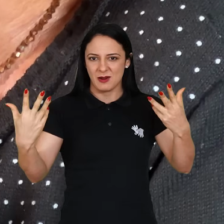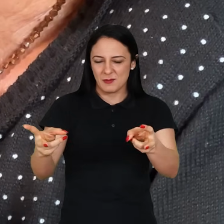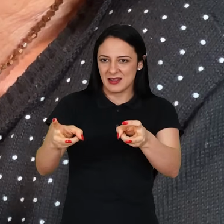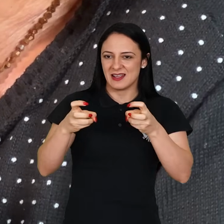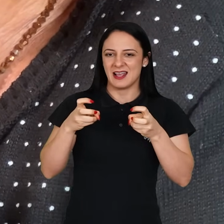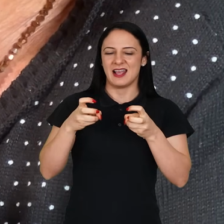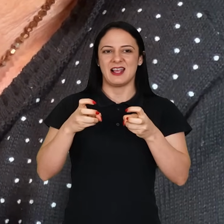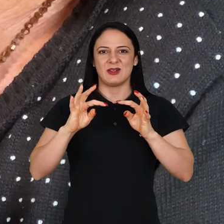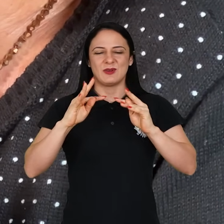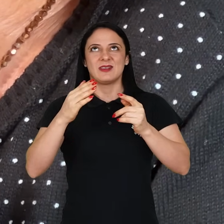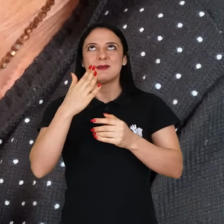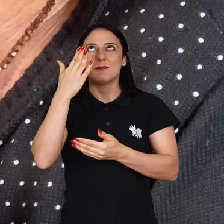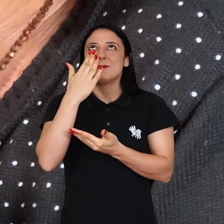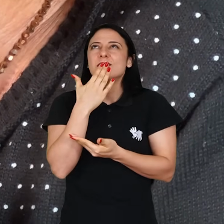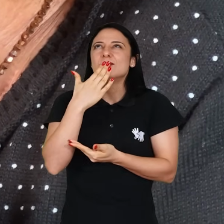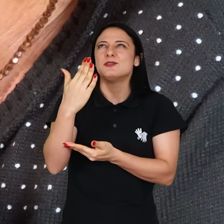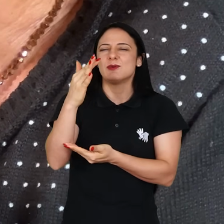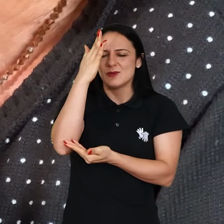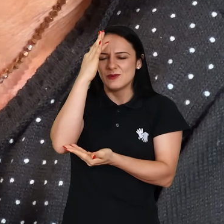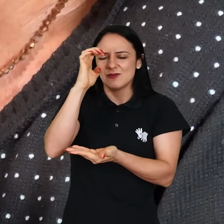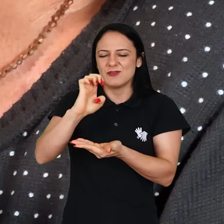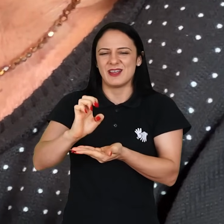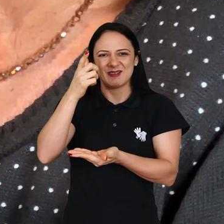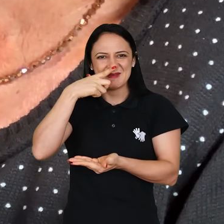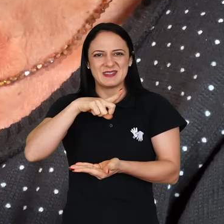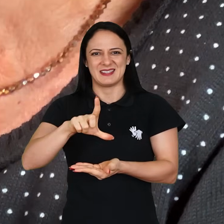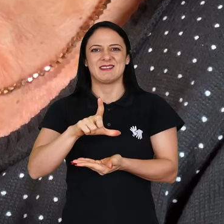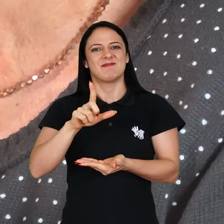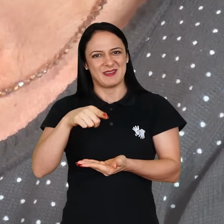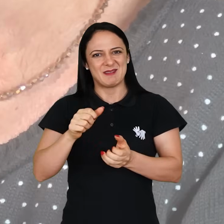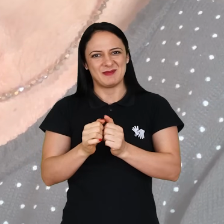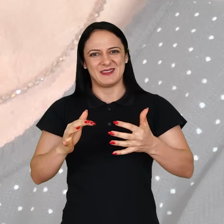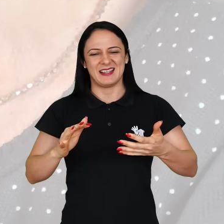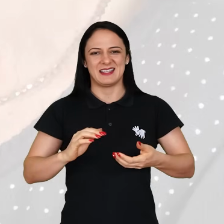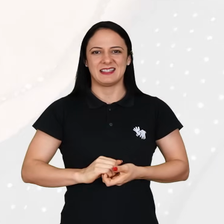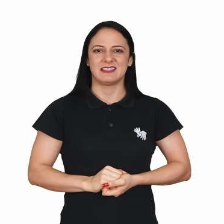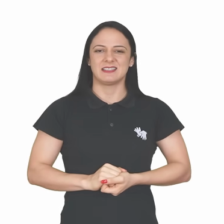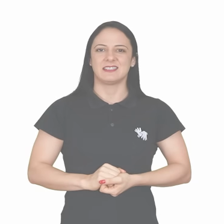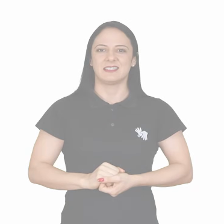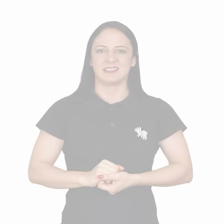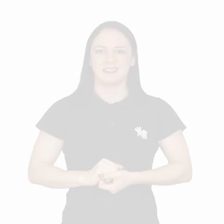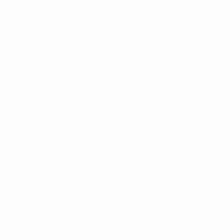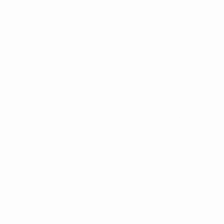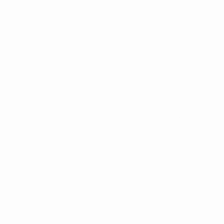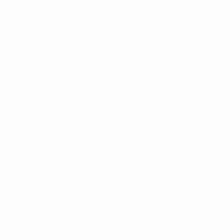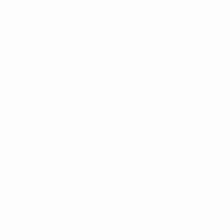vê que aquilo que você pediu com fé se realizou. Esse é o milagre.